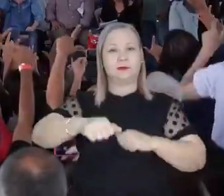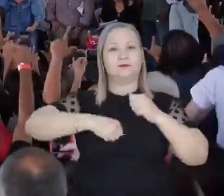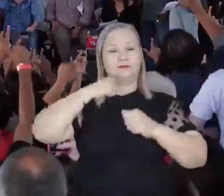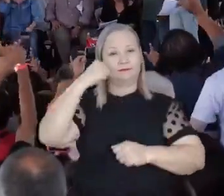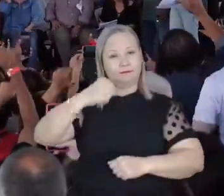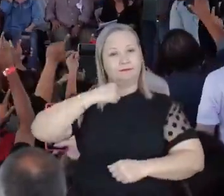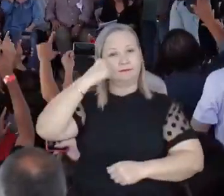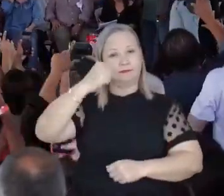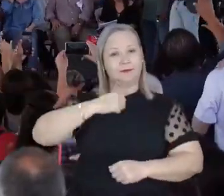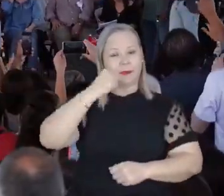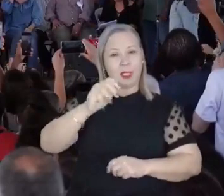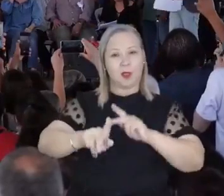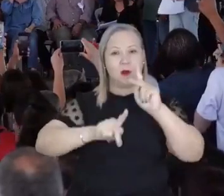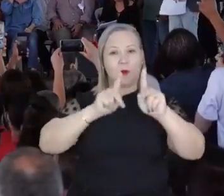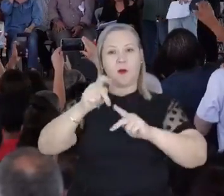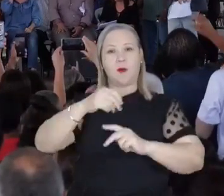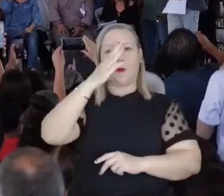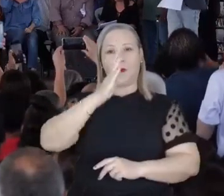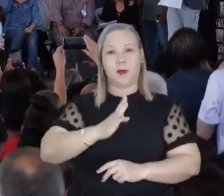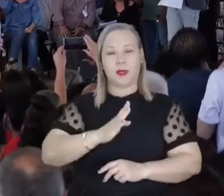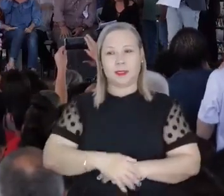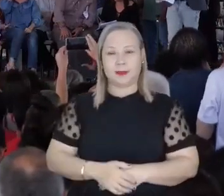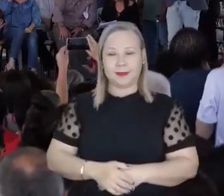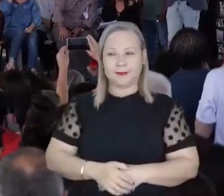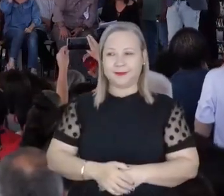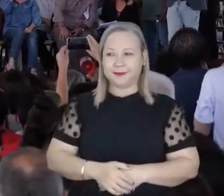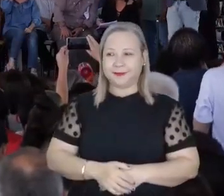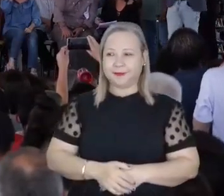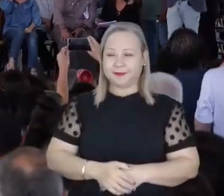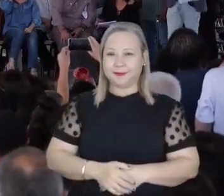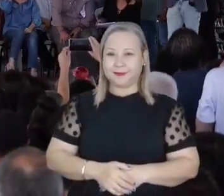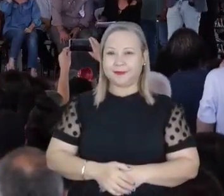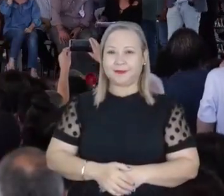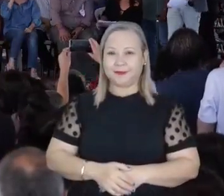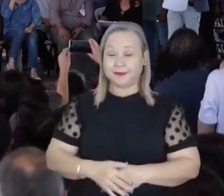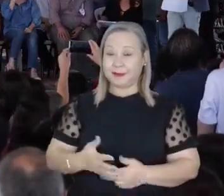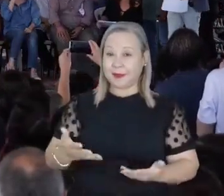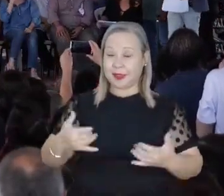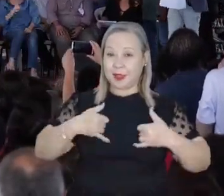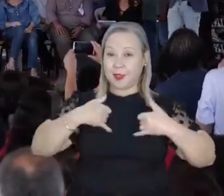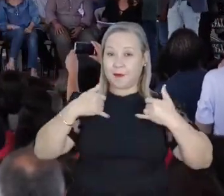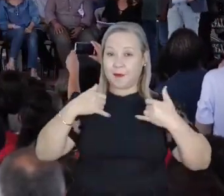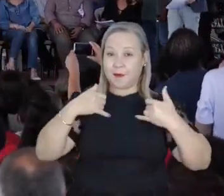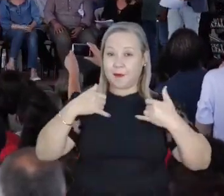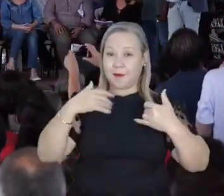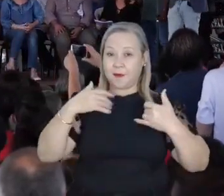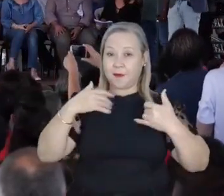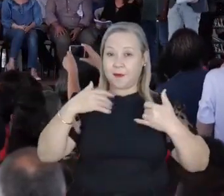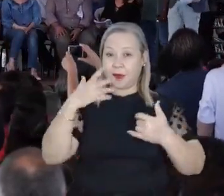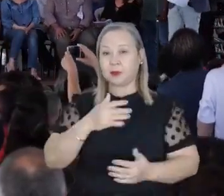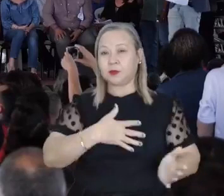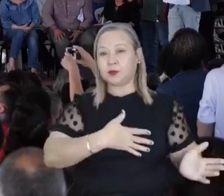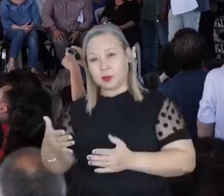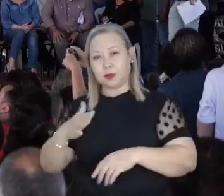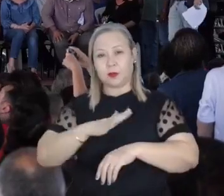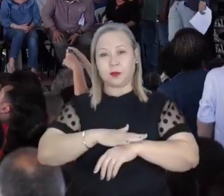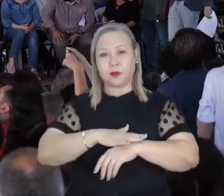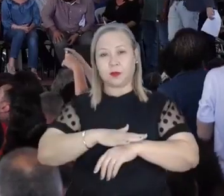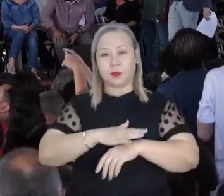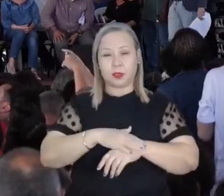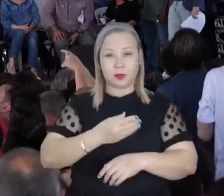Que festa linda! Olha, durante muito tempo na minha vida, enquanto artista,